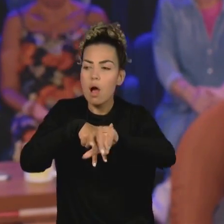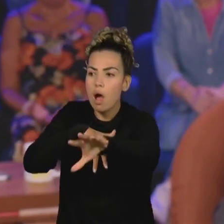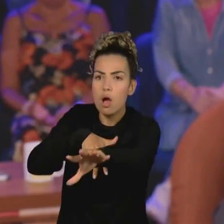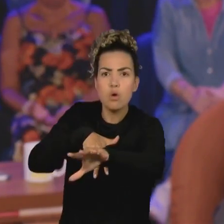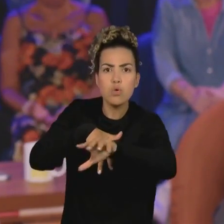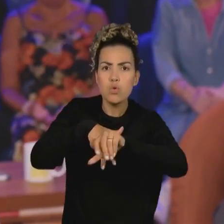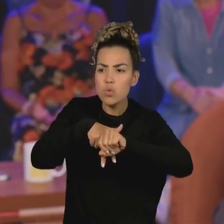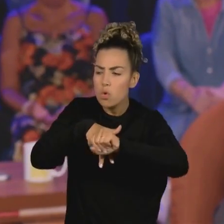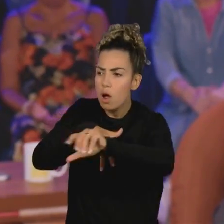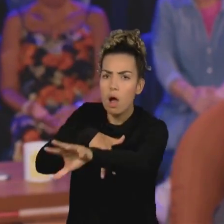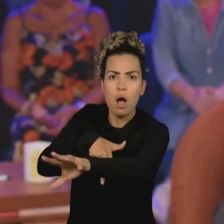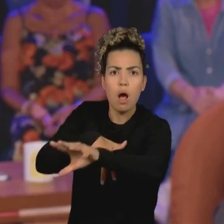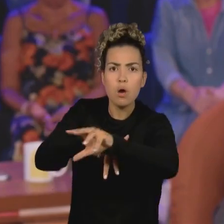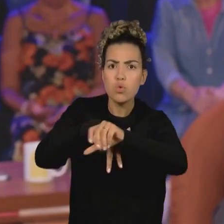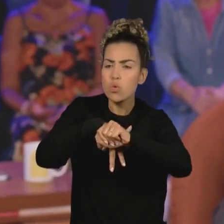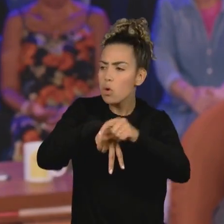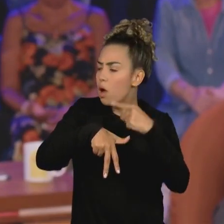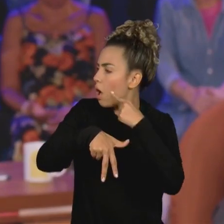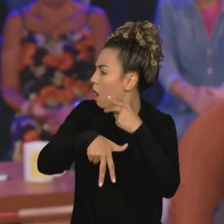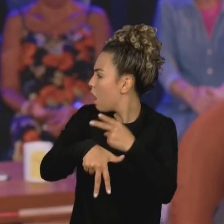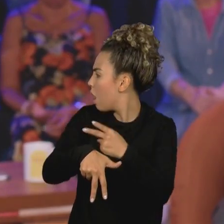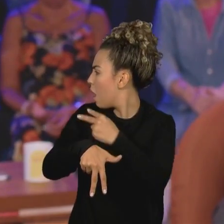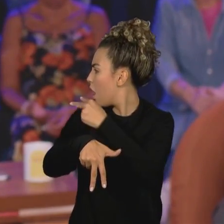nunca se há de voltar a pisar.